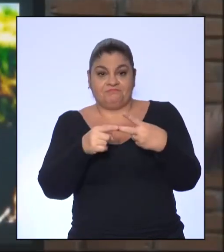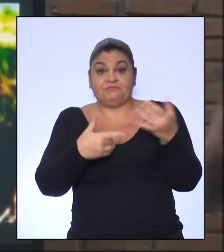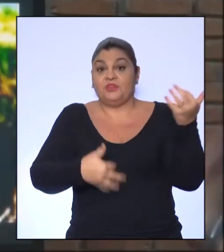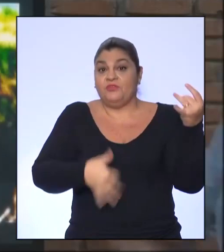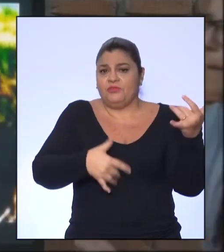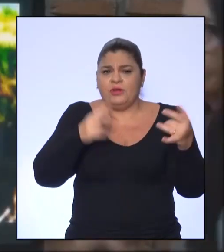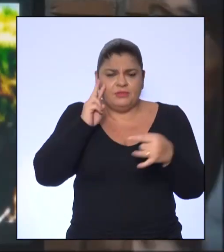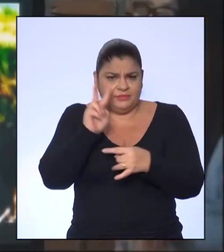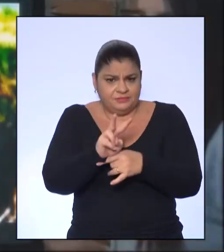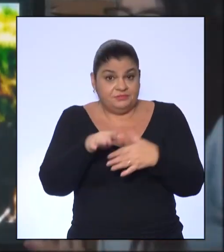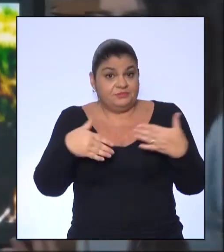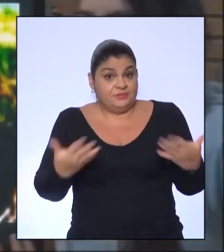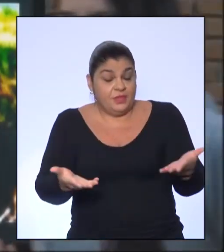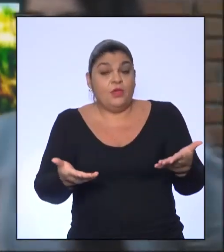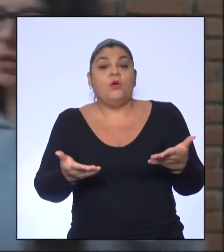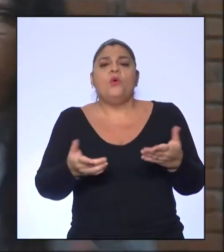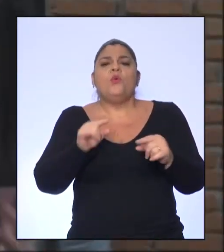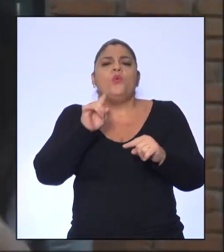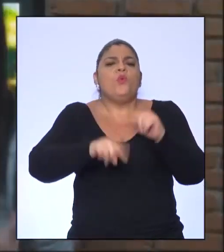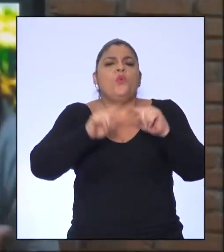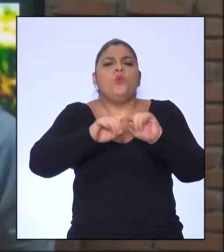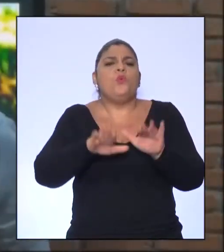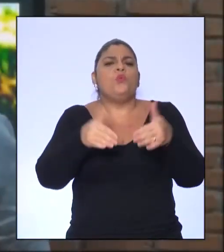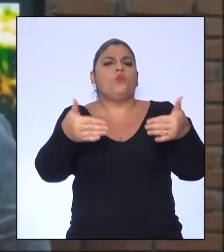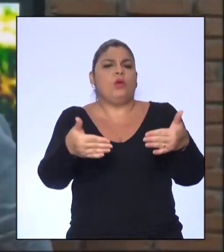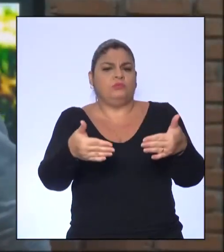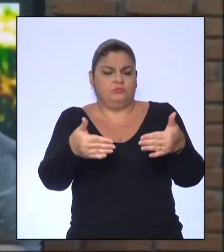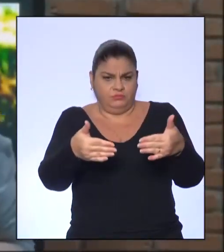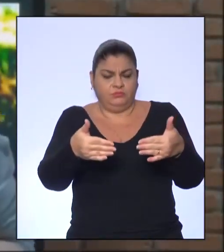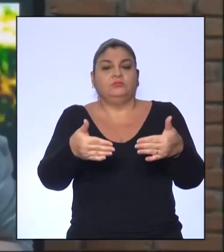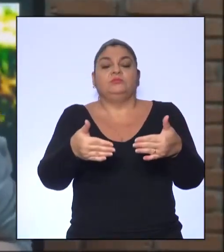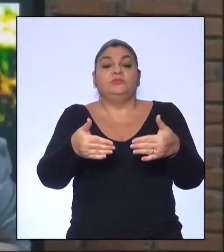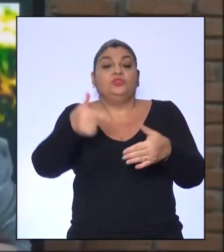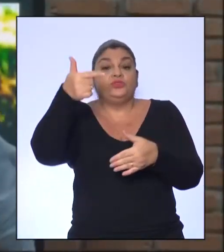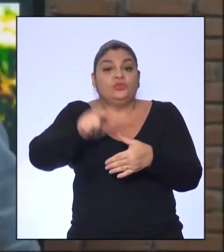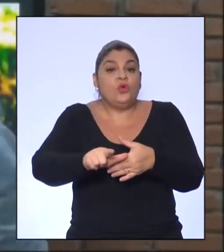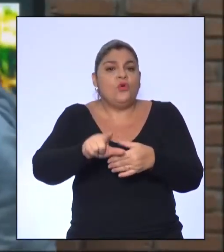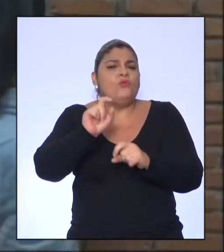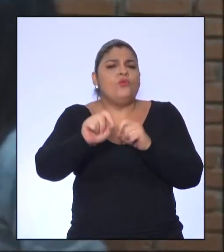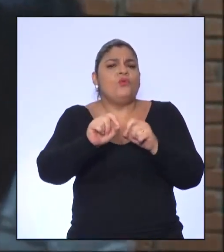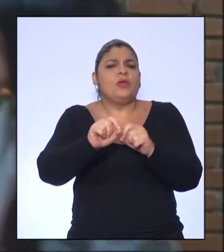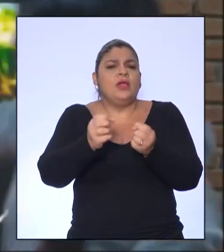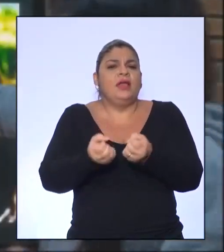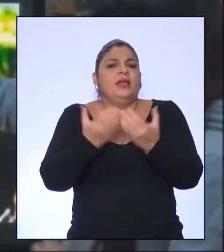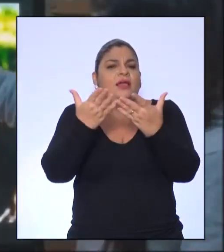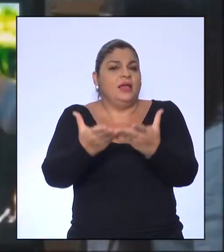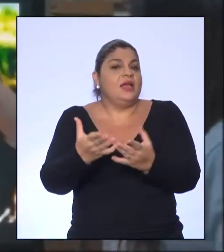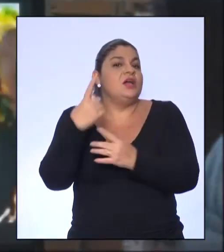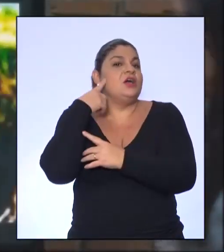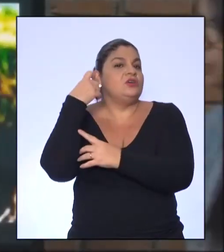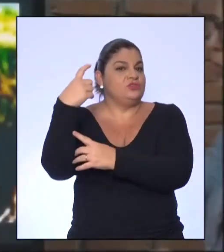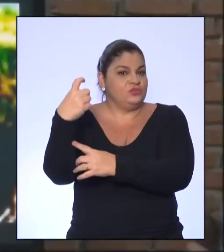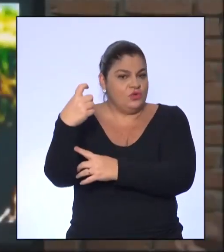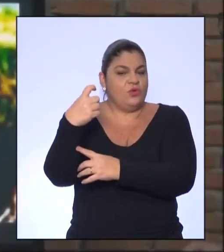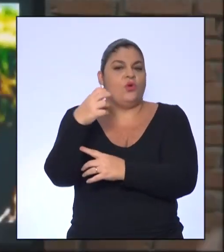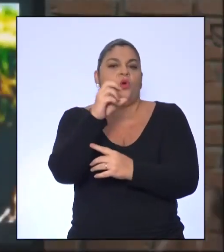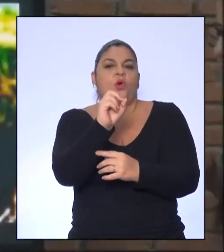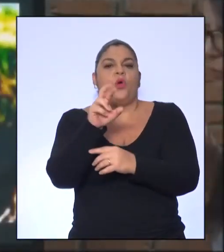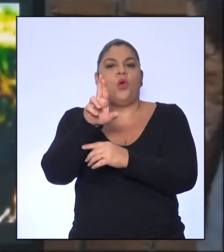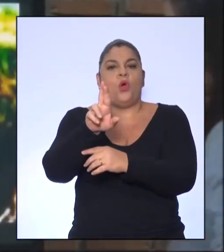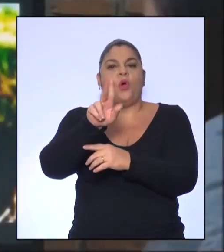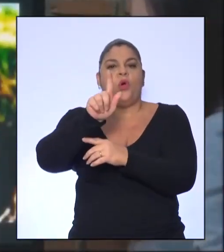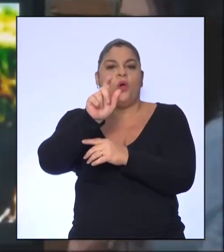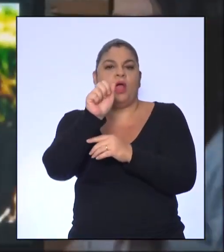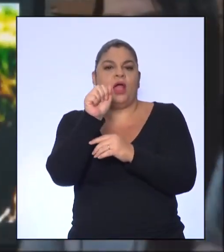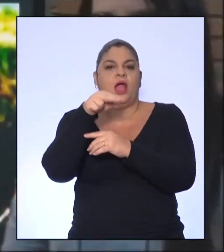propriedade? Propriedades organolépticas, no caso som. Esse violão, se ele estiver afinadinho,